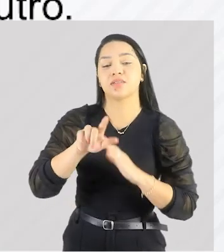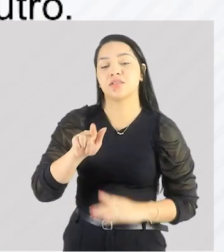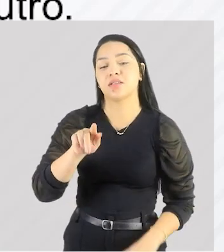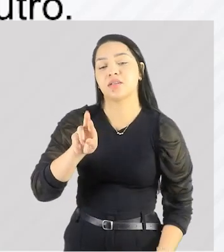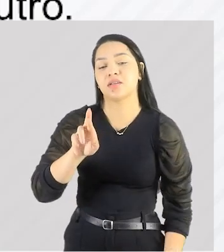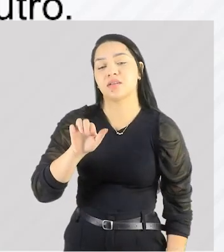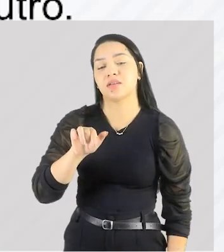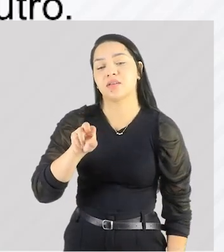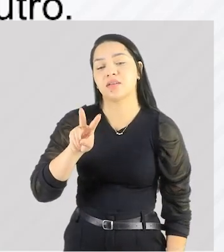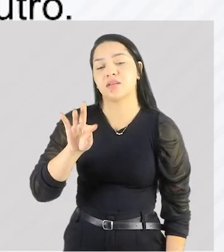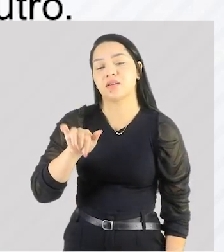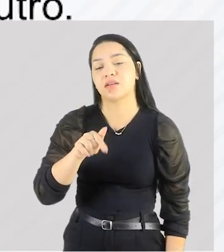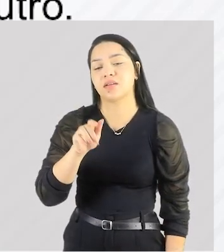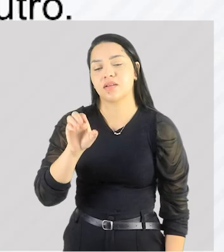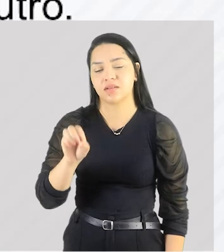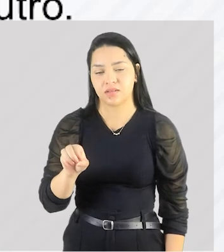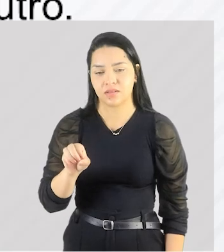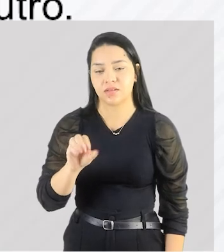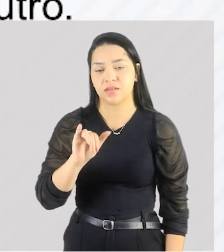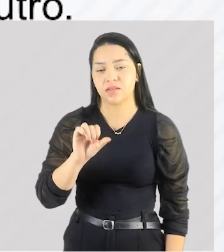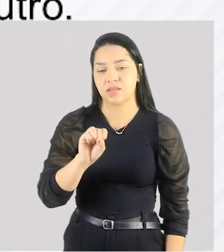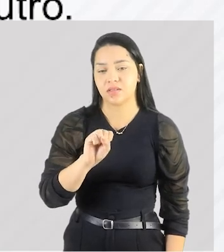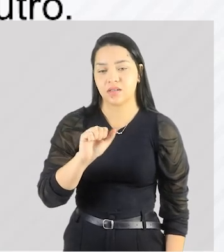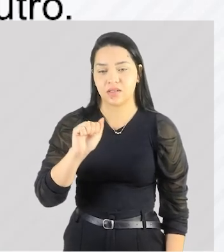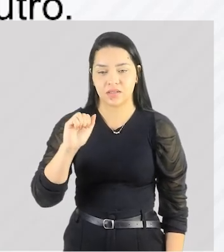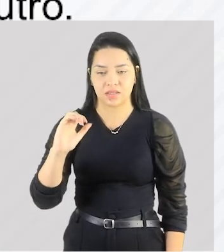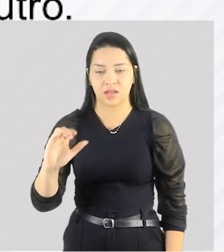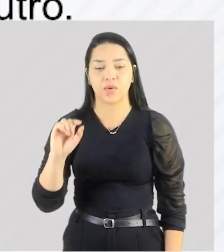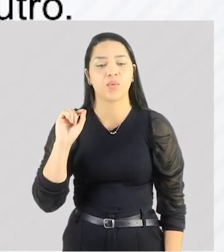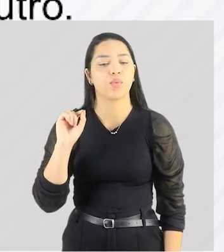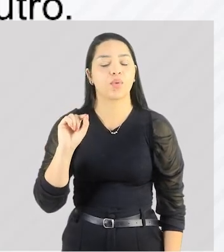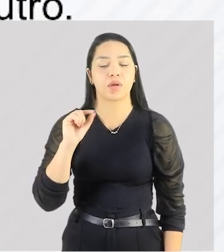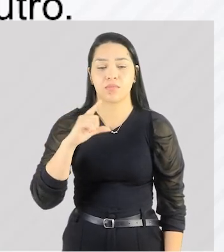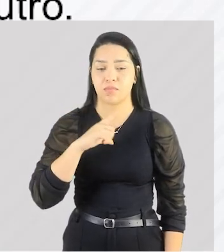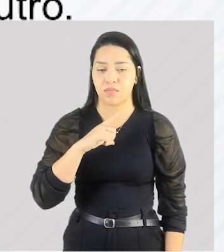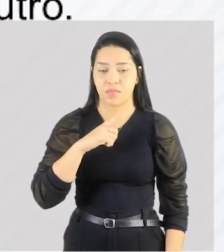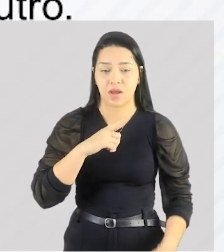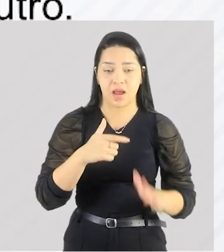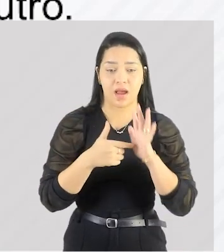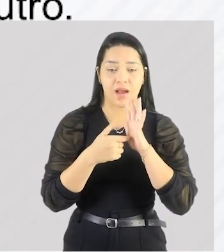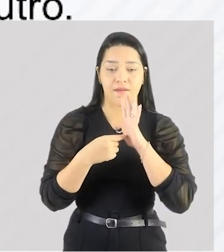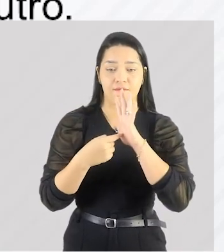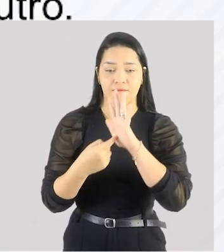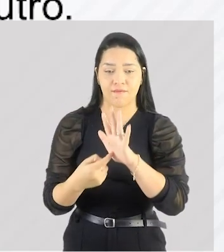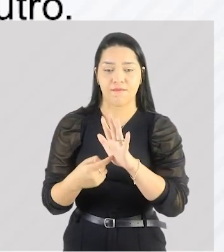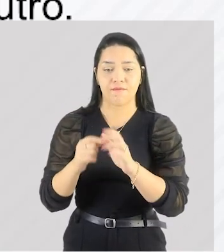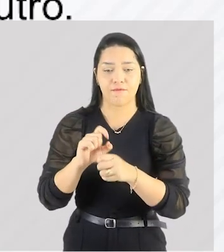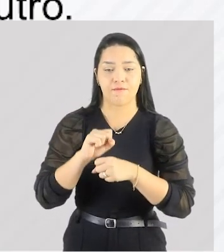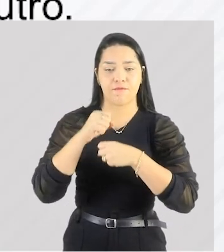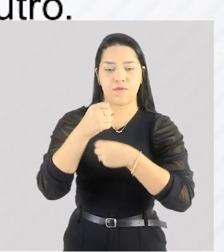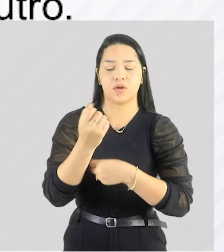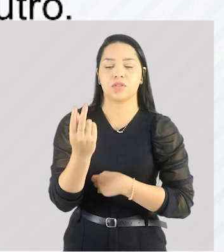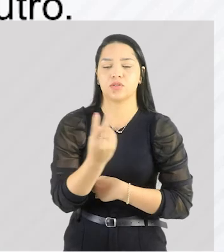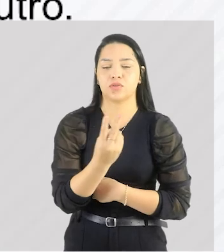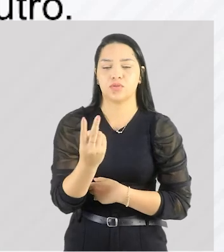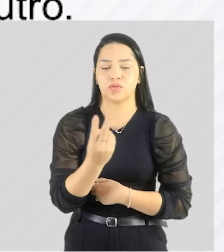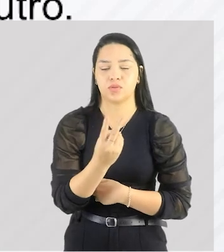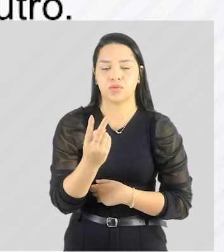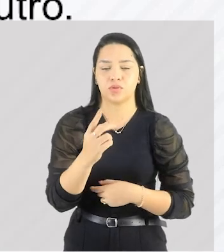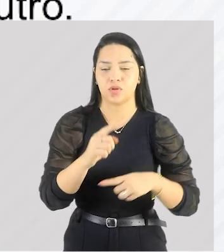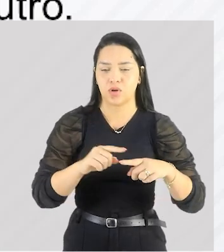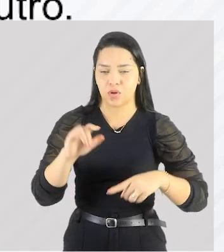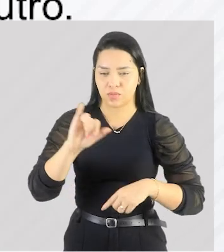Agora, toda vez, turma, que você for responder uma questão aqui, tá? Junto com a gente, primeiro, você tenta fazer a